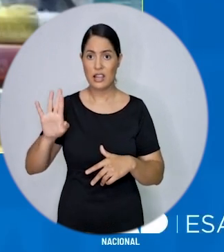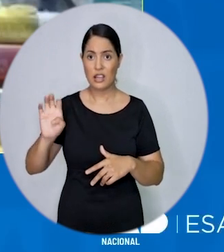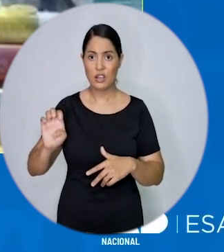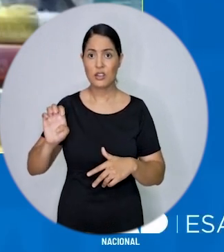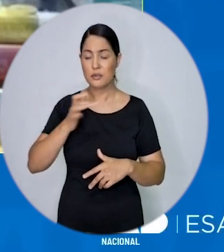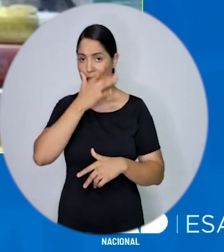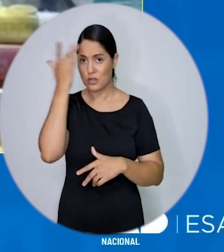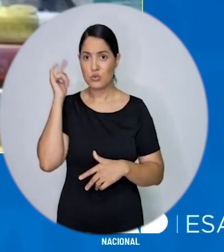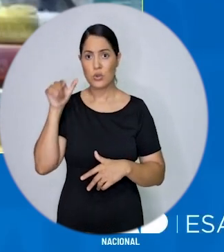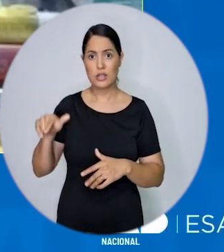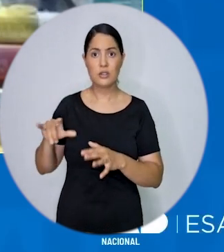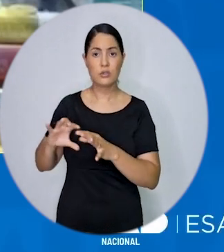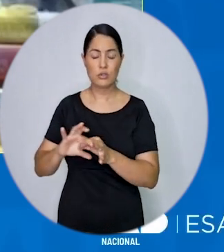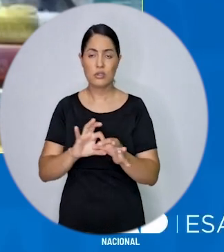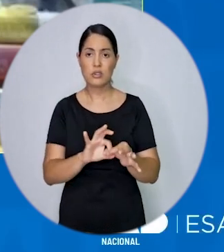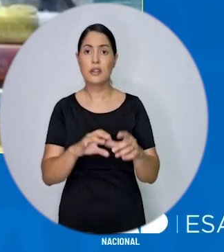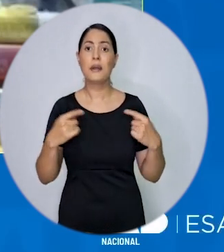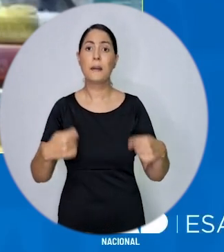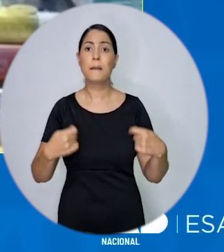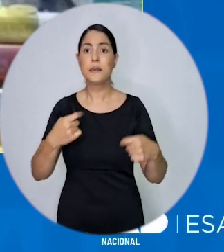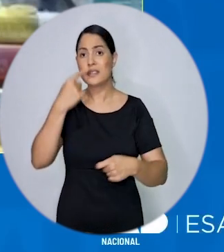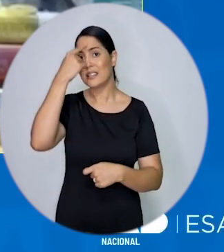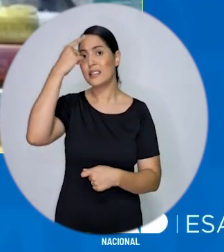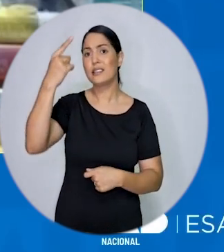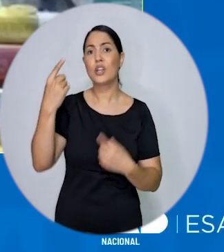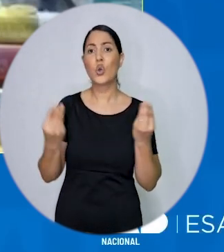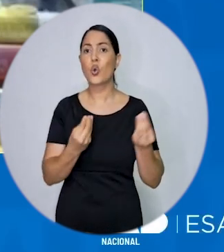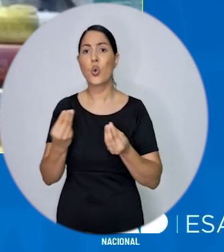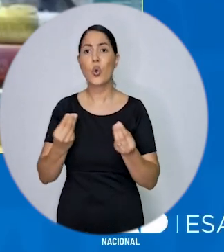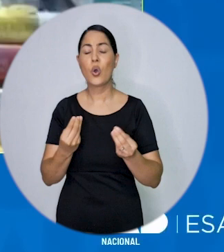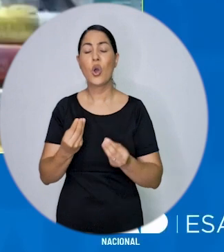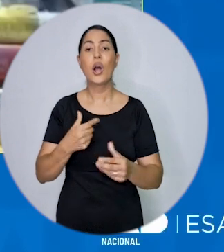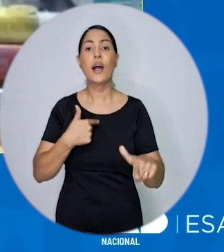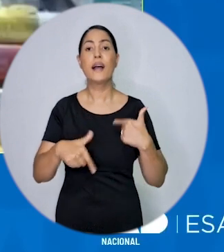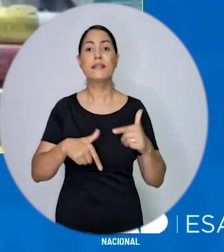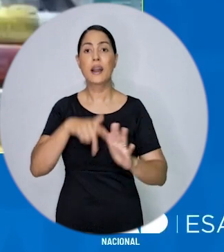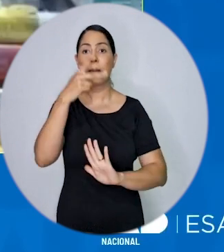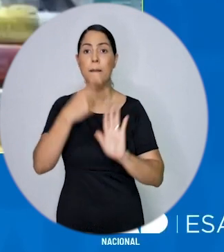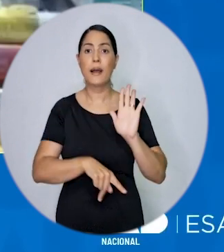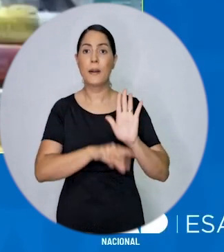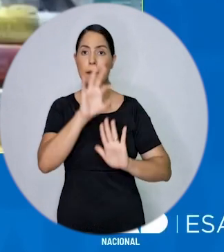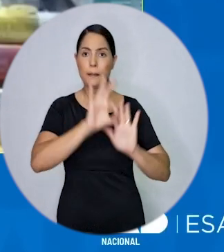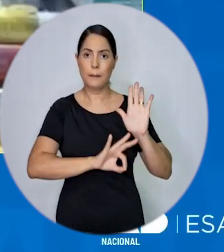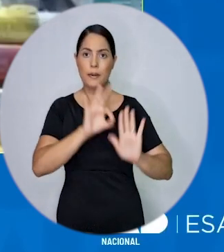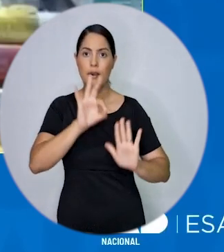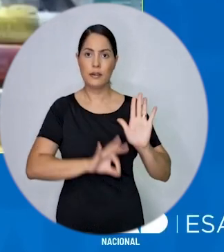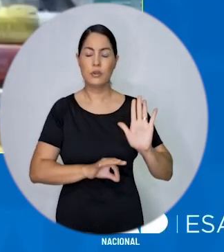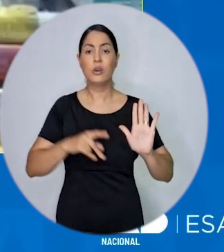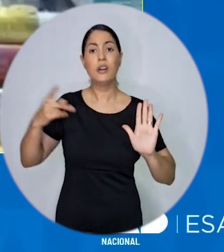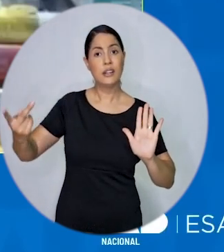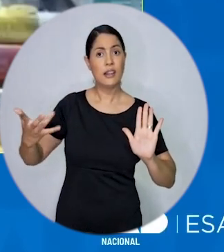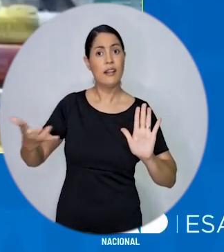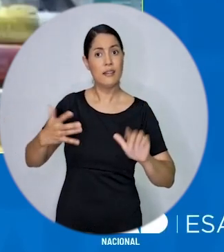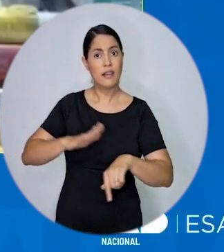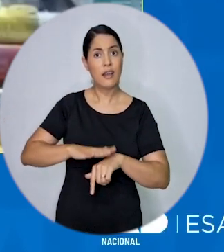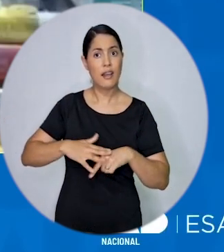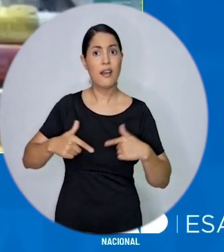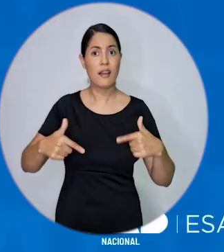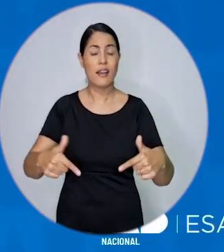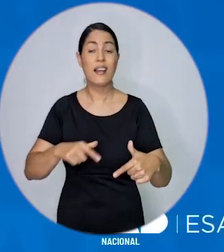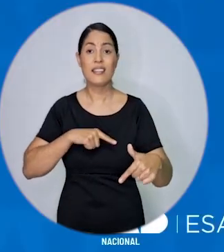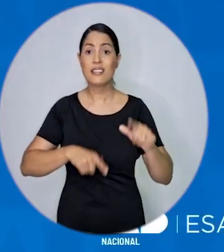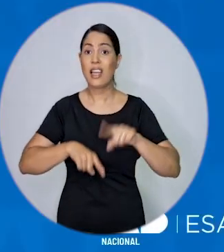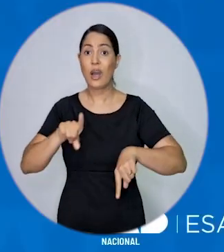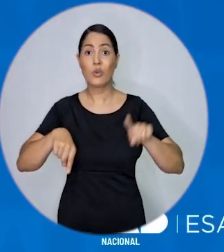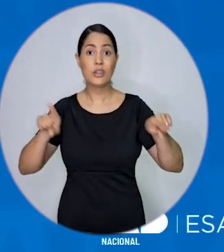que já se vai colocar como inventariante, ele tem que trabalhar com a ideia de um plano de trabalho, ou seja, aquilo que ele pretende fazer.